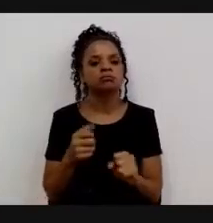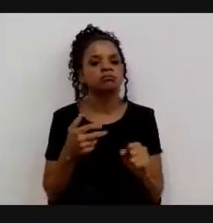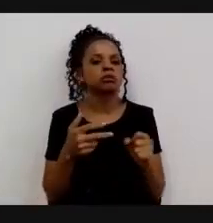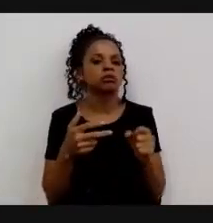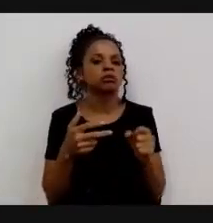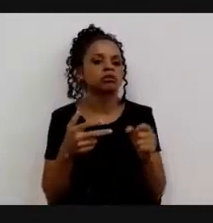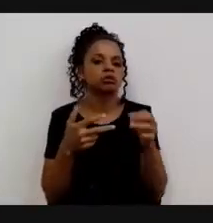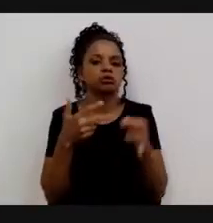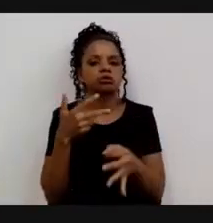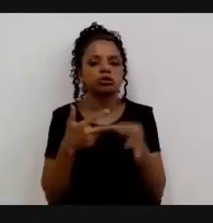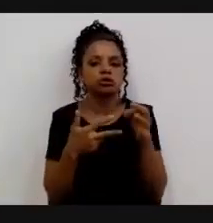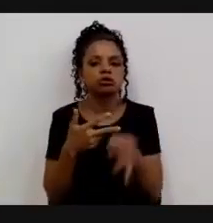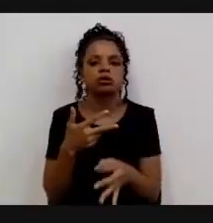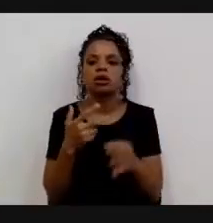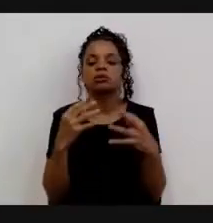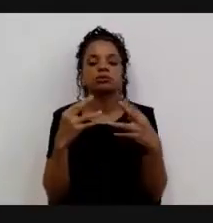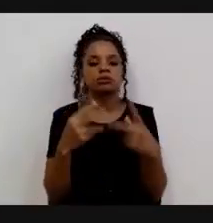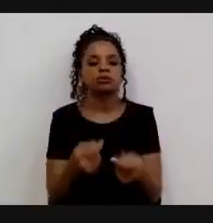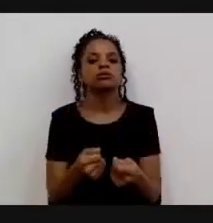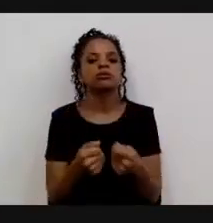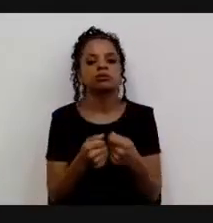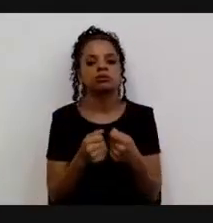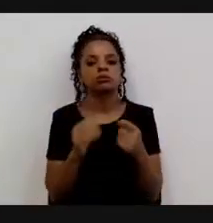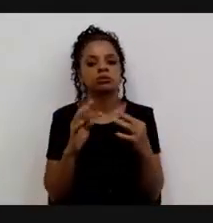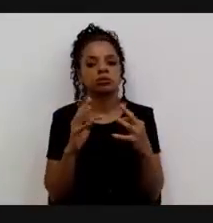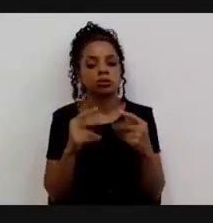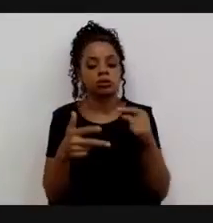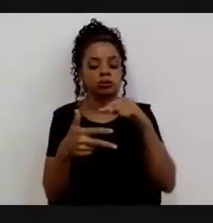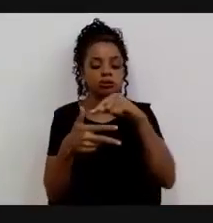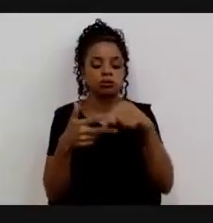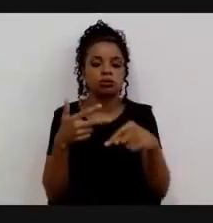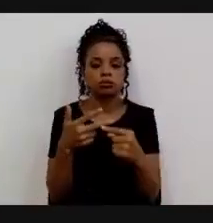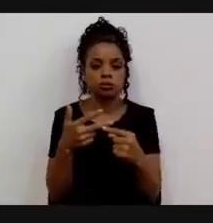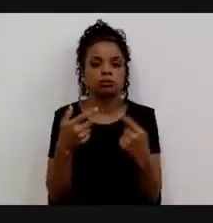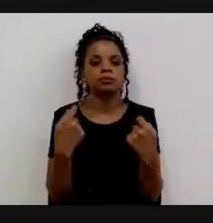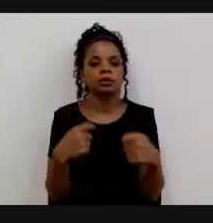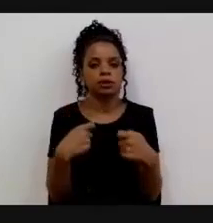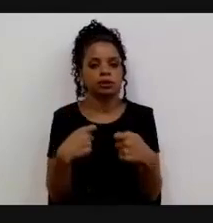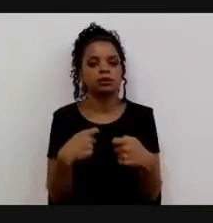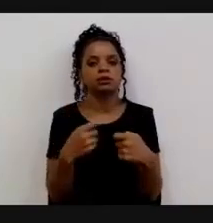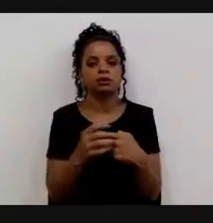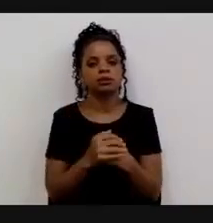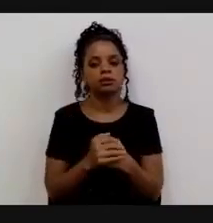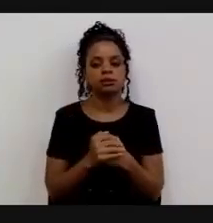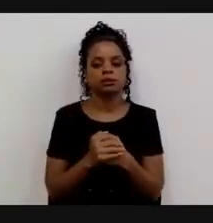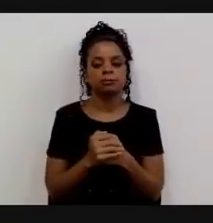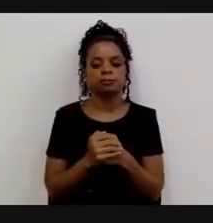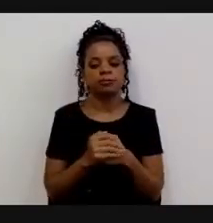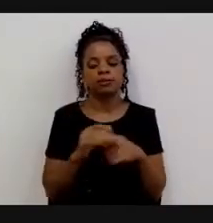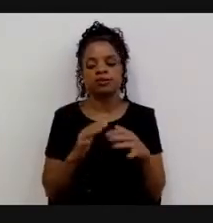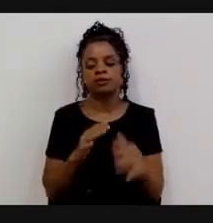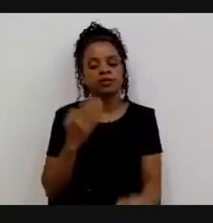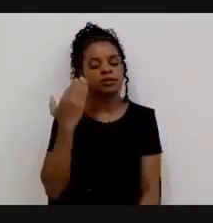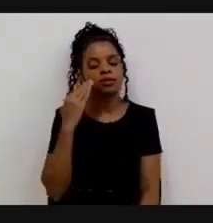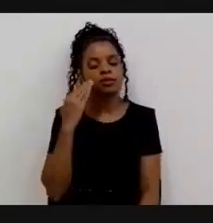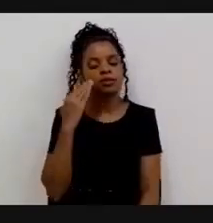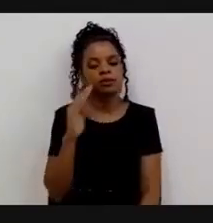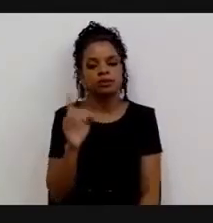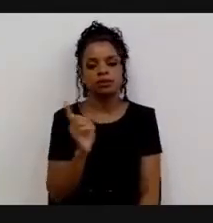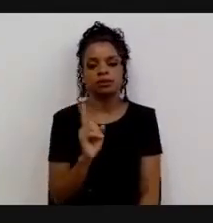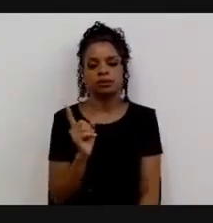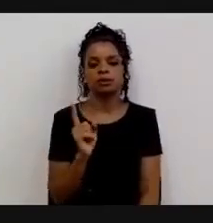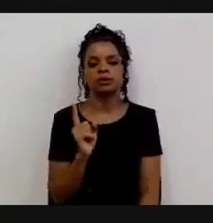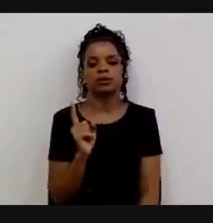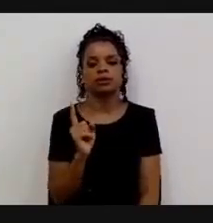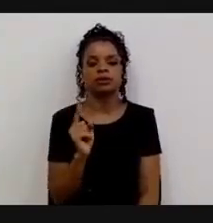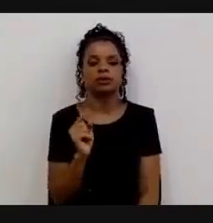Judiciário, todas as frentes precisam disso, né? A gente não entende muita coisa quando a gente